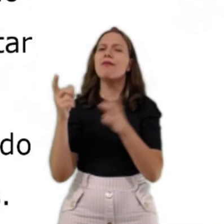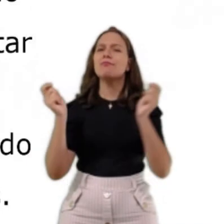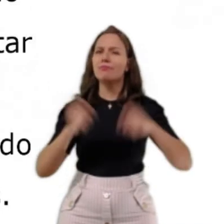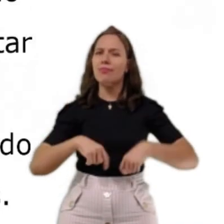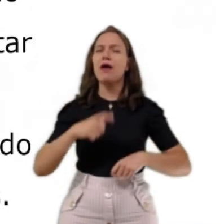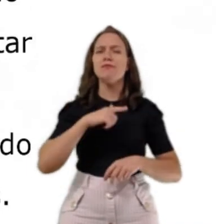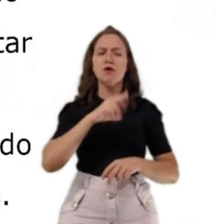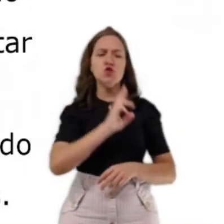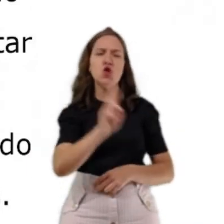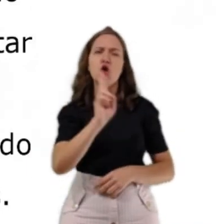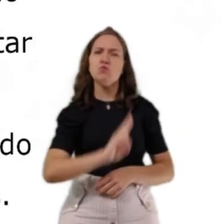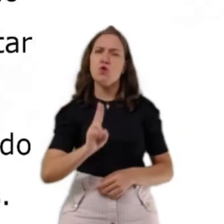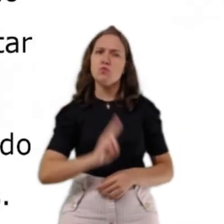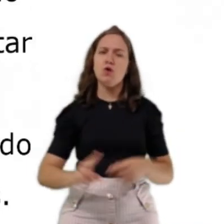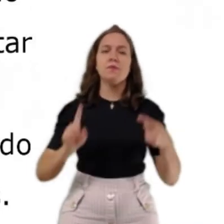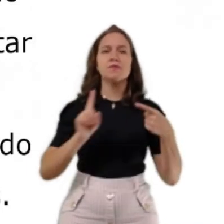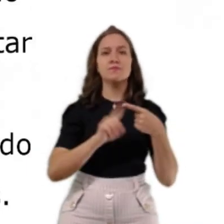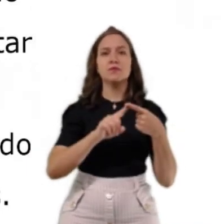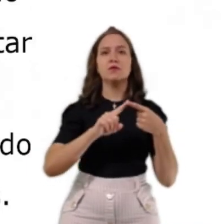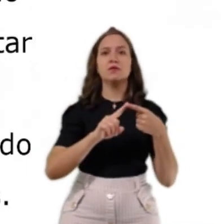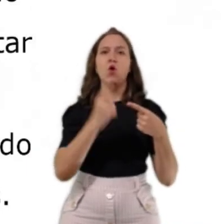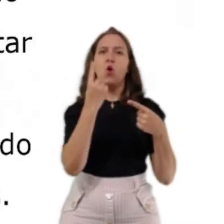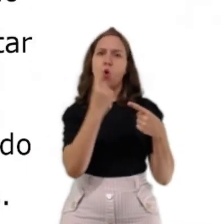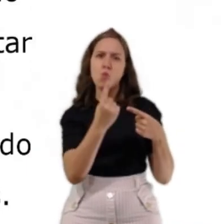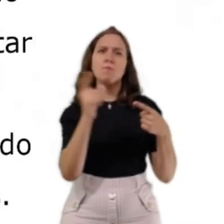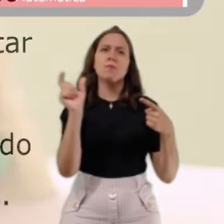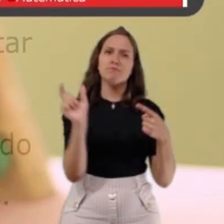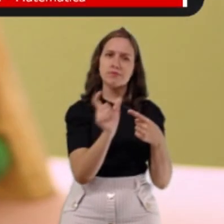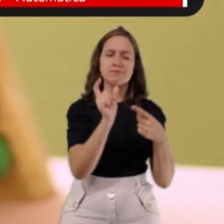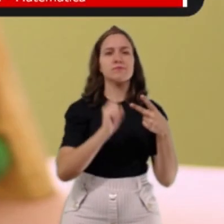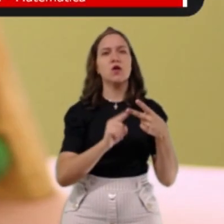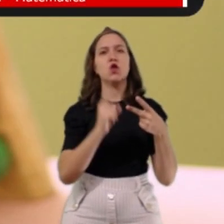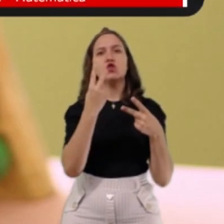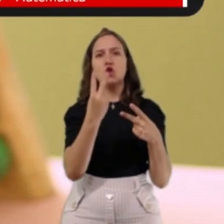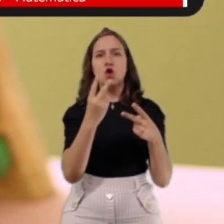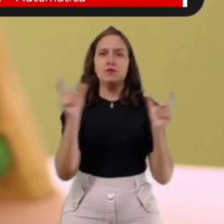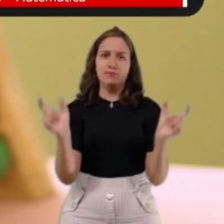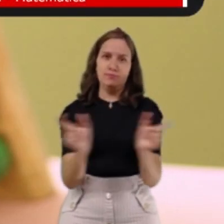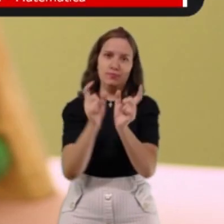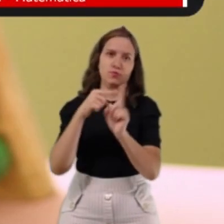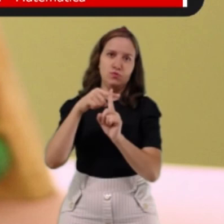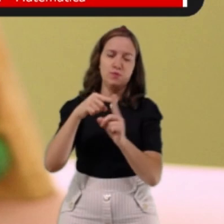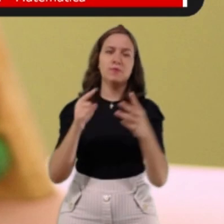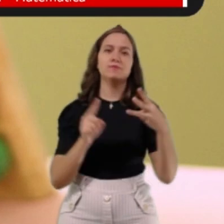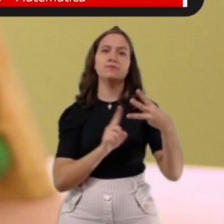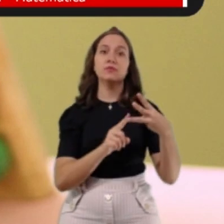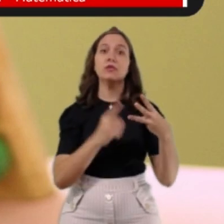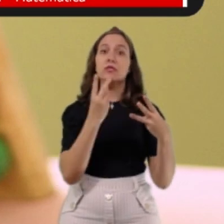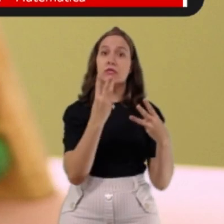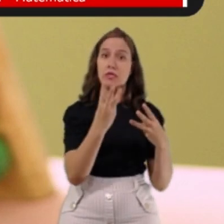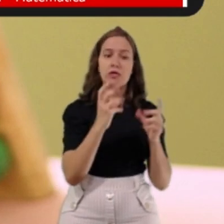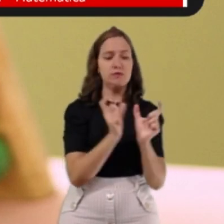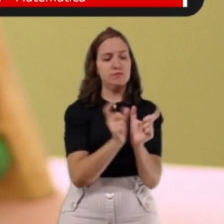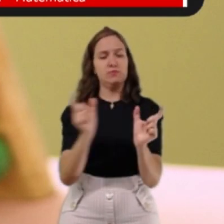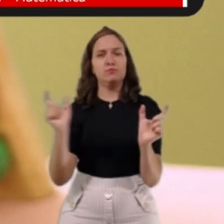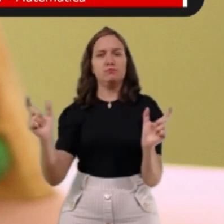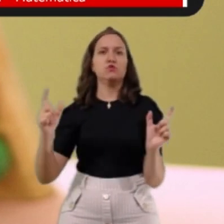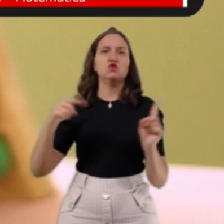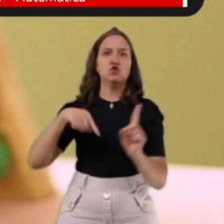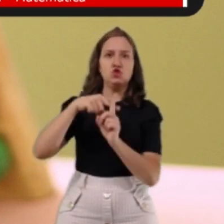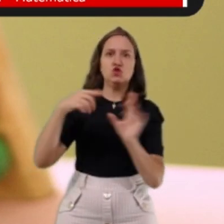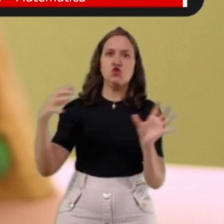diferentes termos algébricos em monomios binomios trinomios e polinomios reconhecer uma das equações a